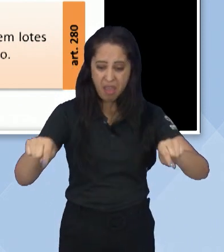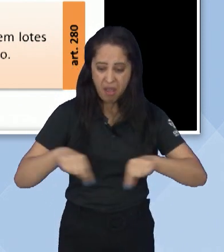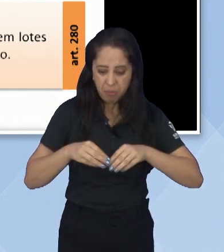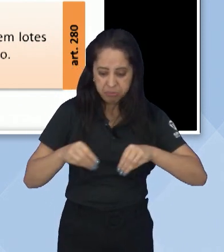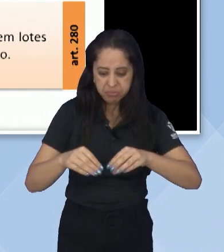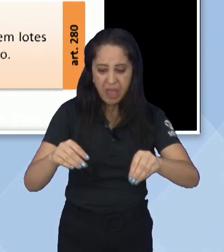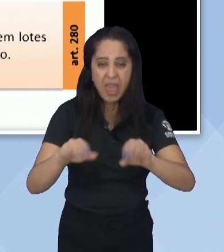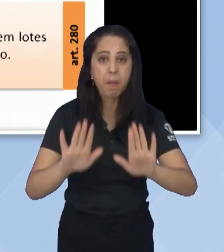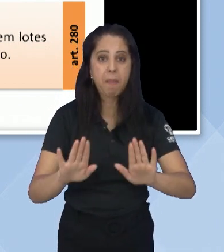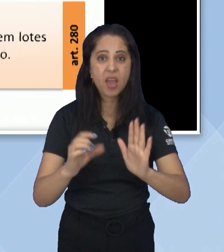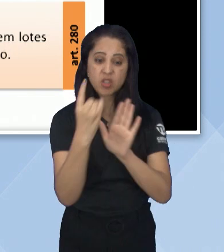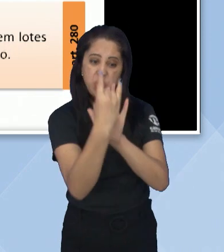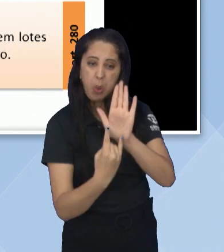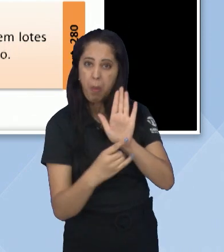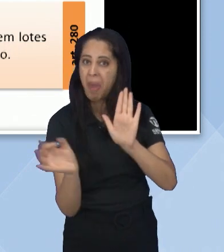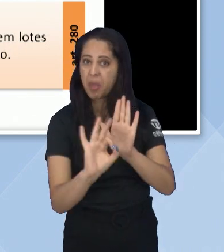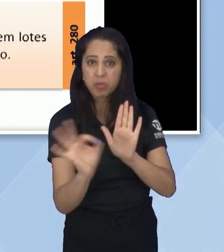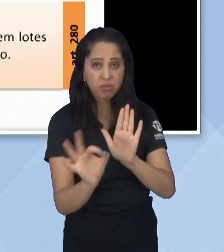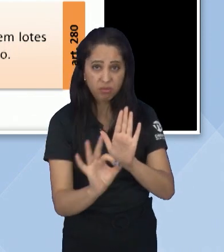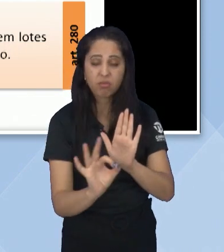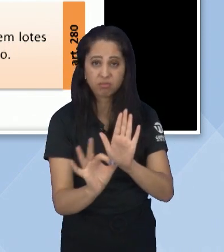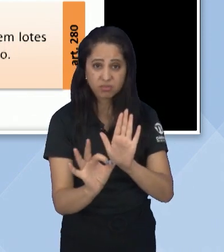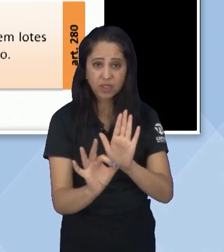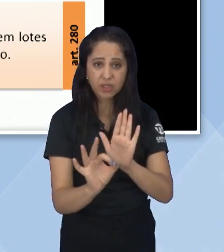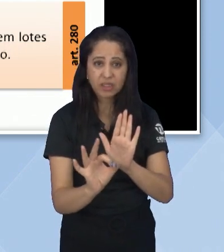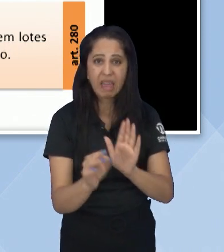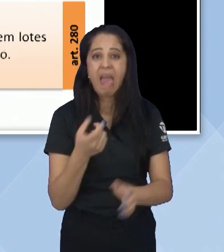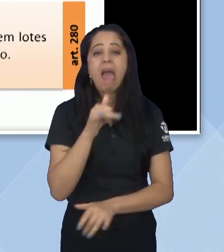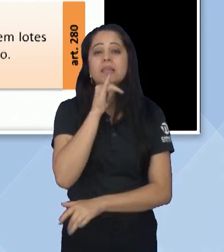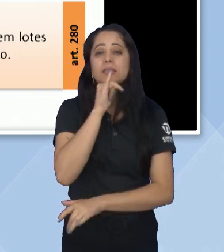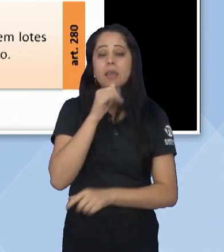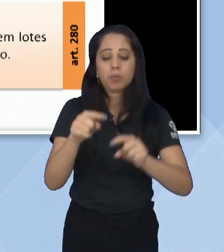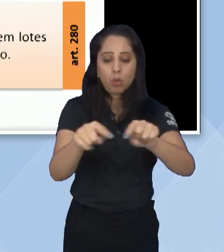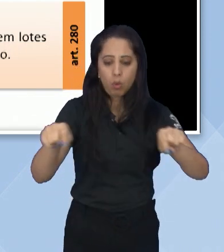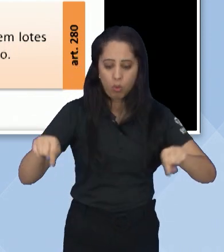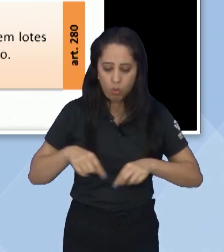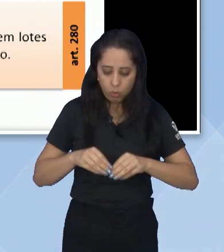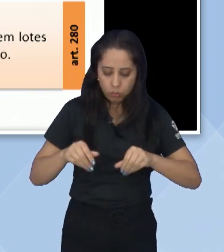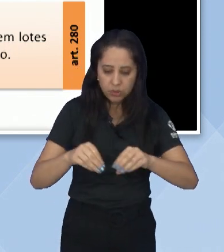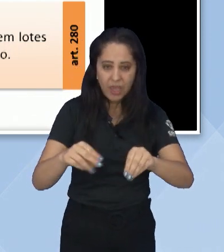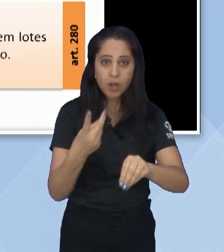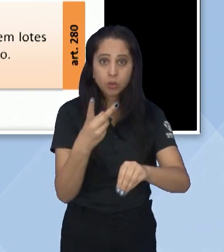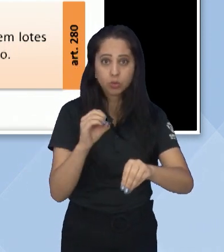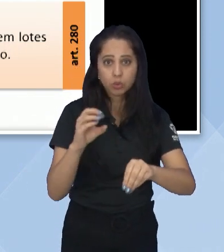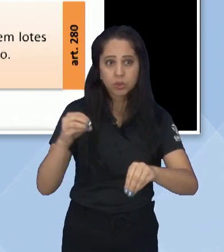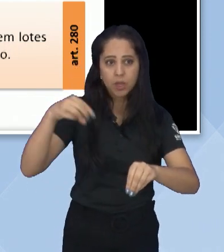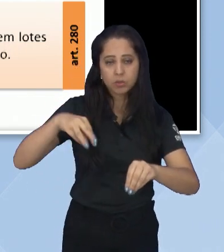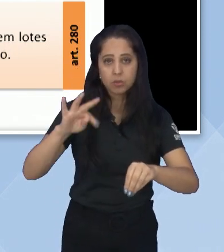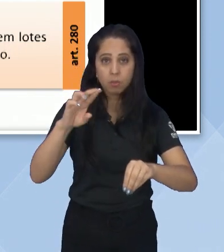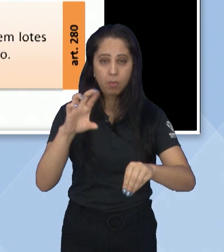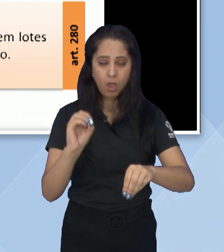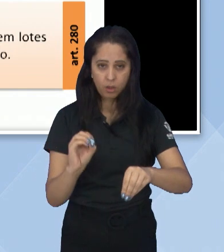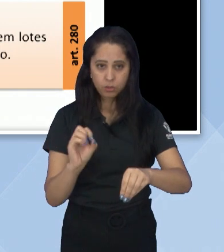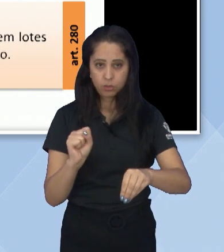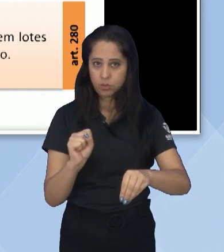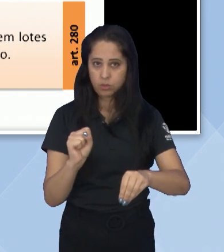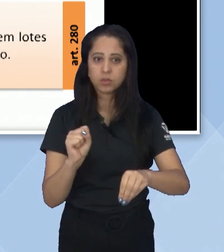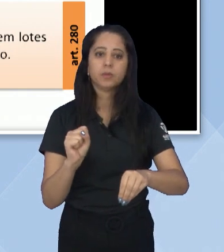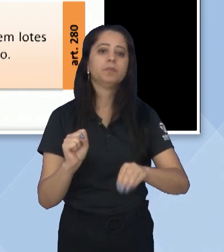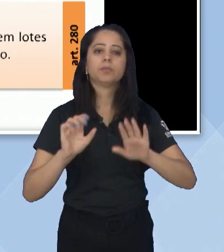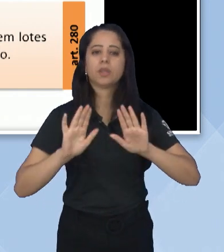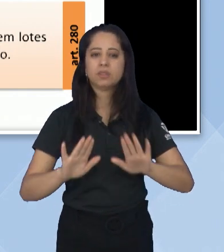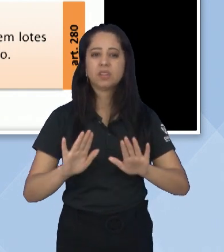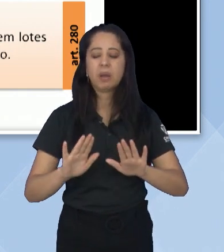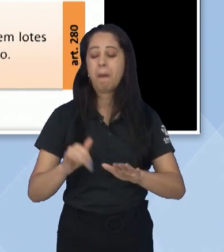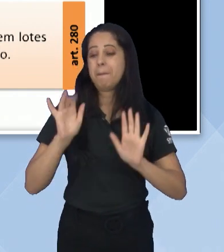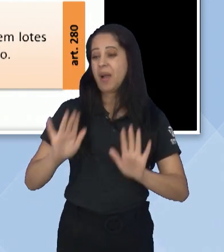atestado porque foram regularizados aquela forma vocês estão num terreno de 200 metros quadrados acontece e atestado é de cinco metros não atende a lei aí o cara